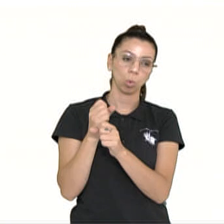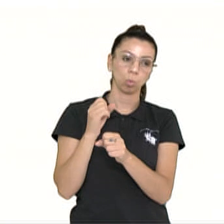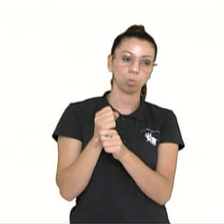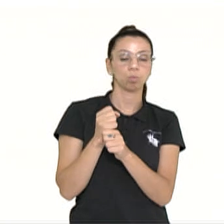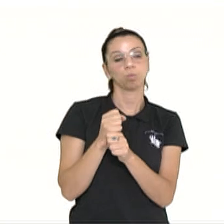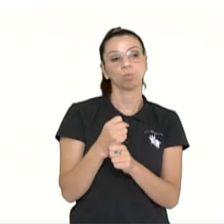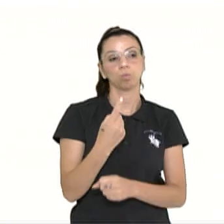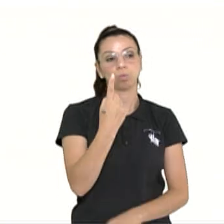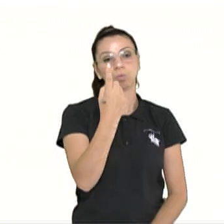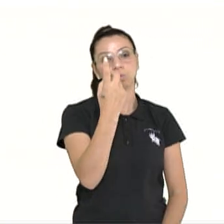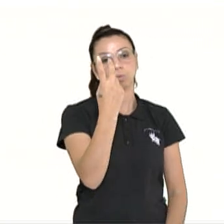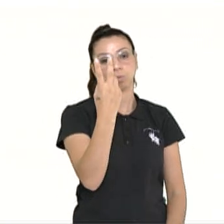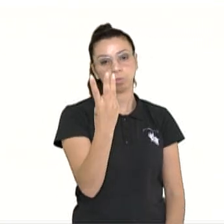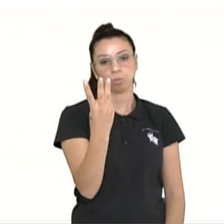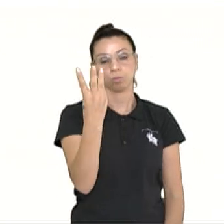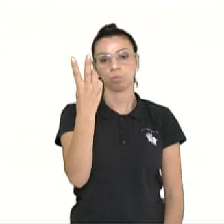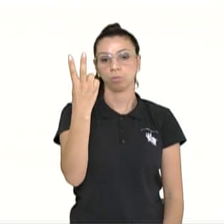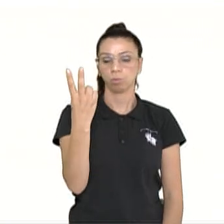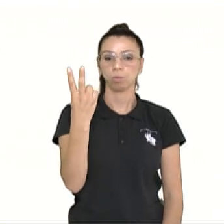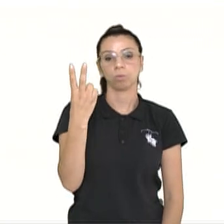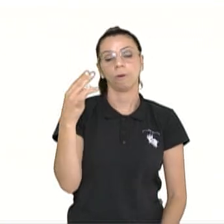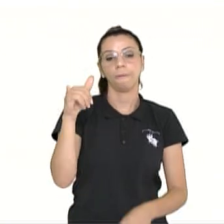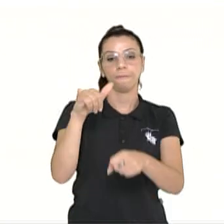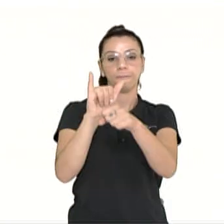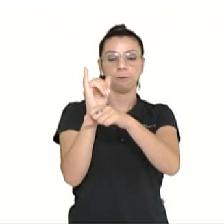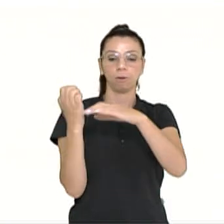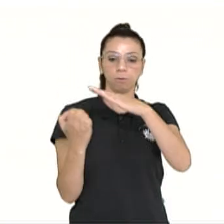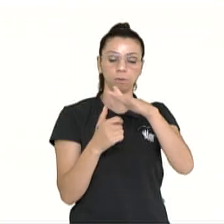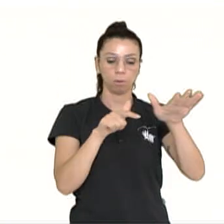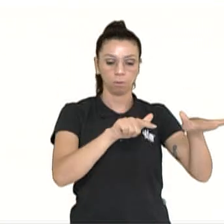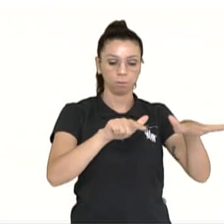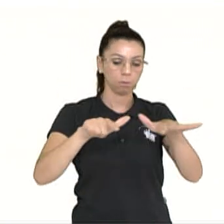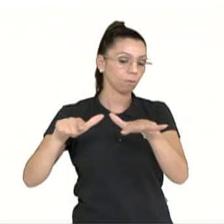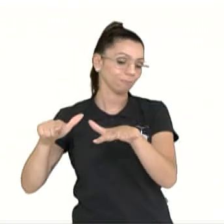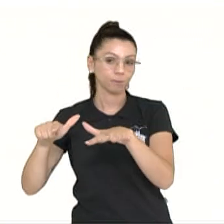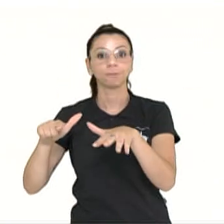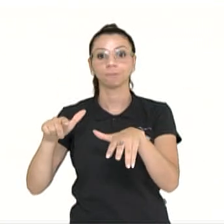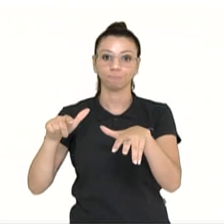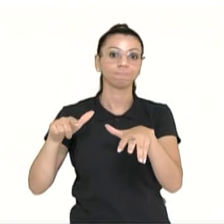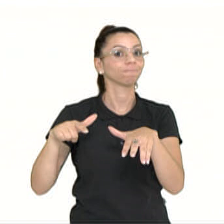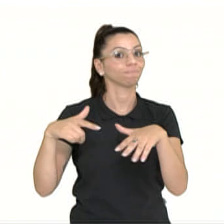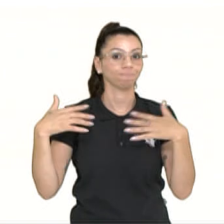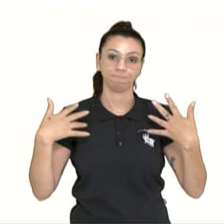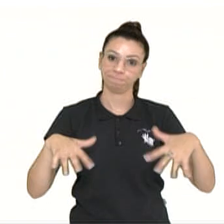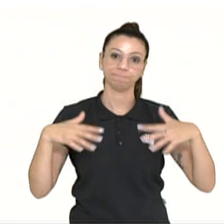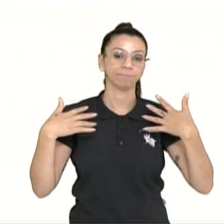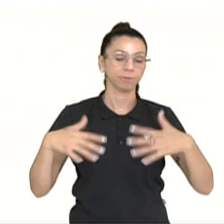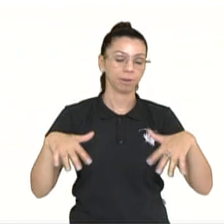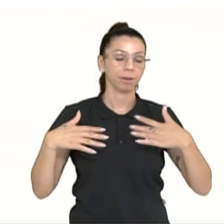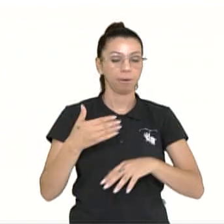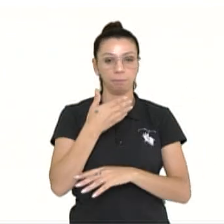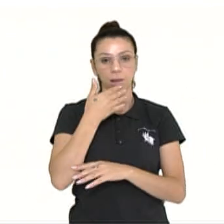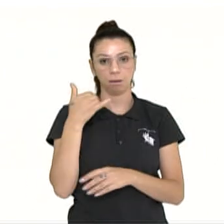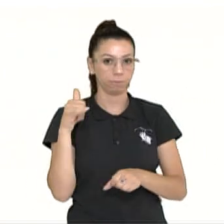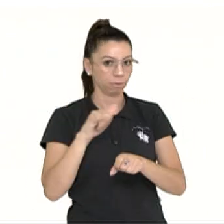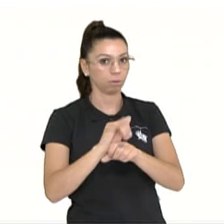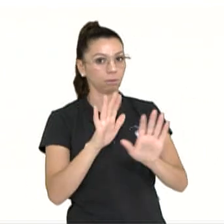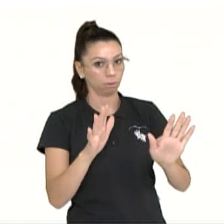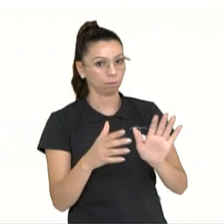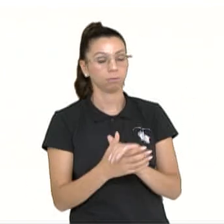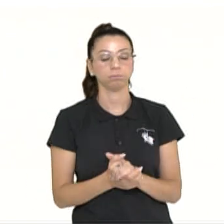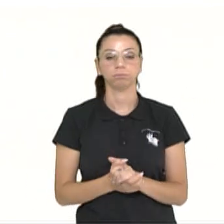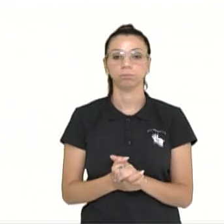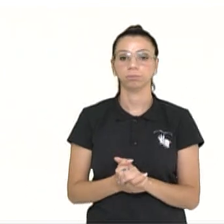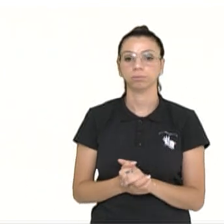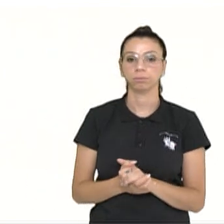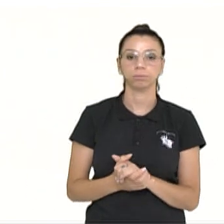de 132 faltas nessa empresa durante uma semana. É muita coisa, né? É melhor não faltar. Mas vamos lá que esse aqui é